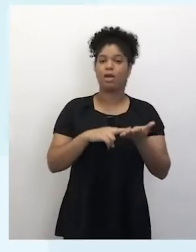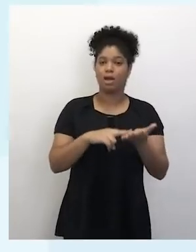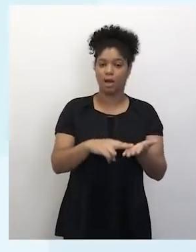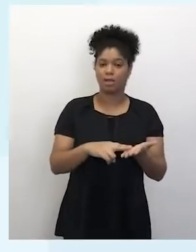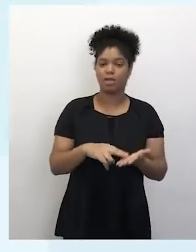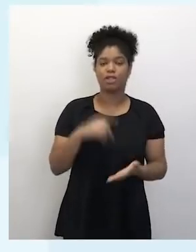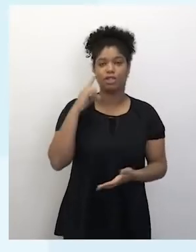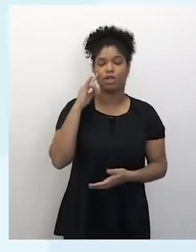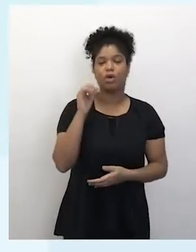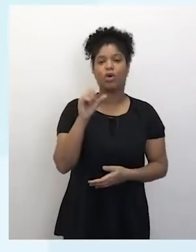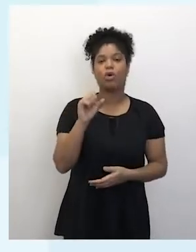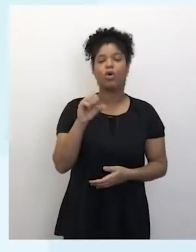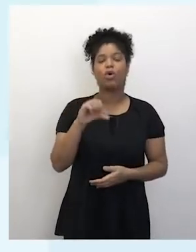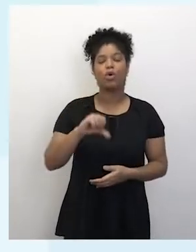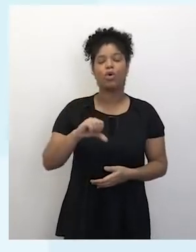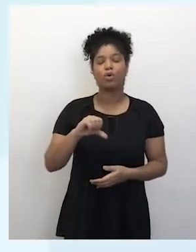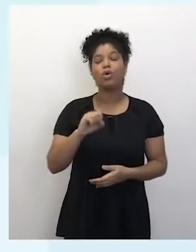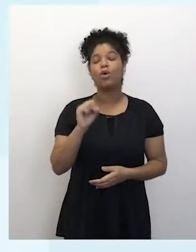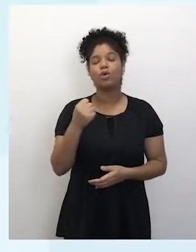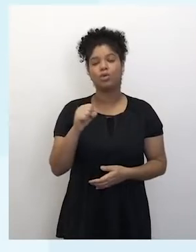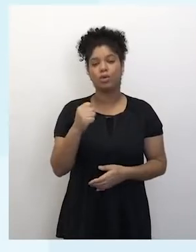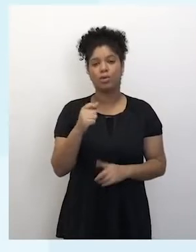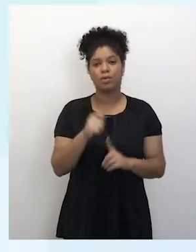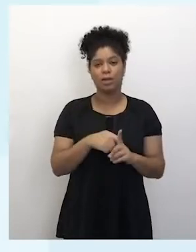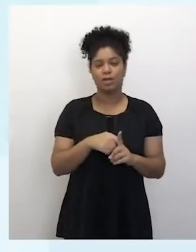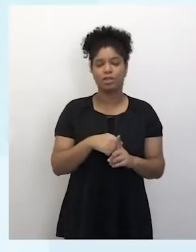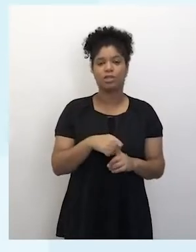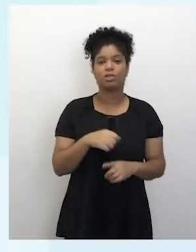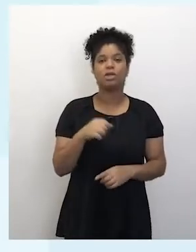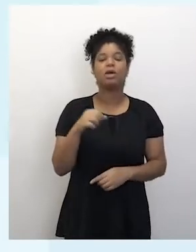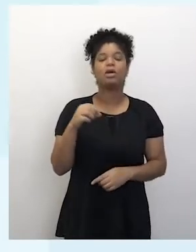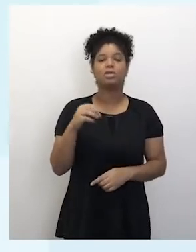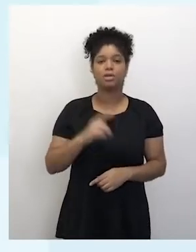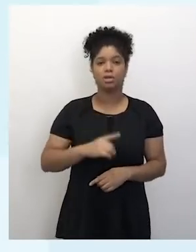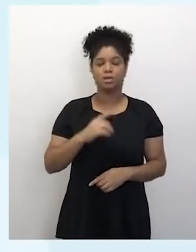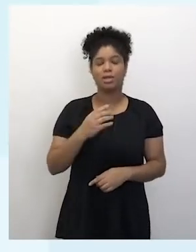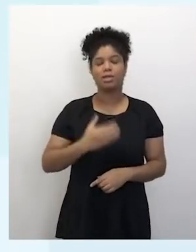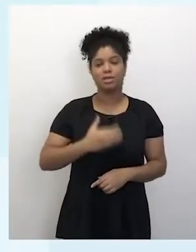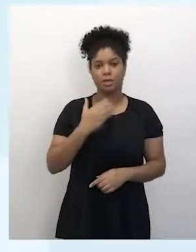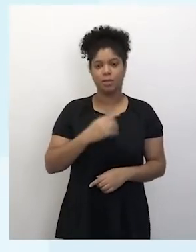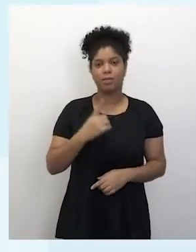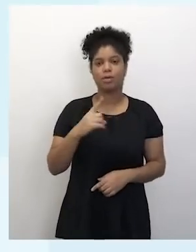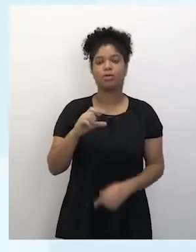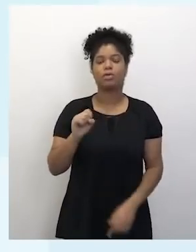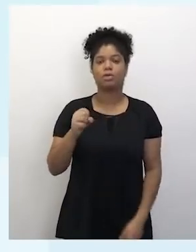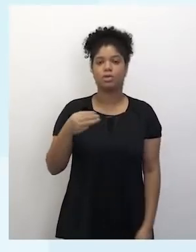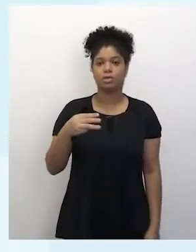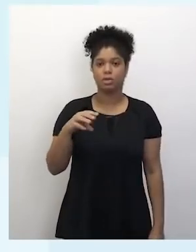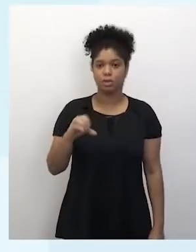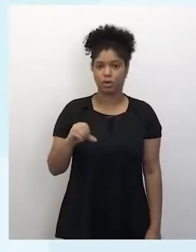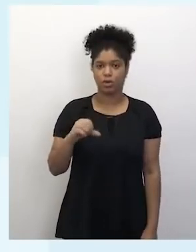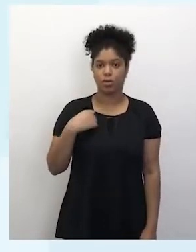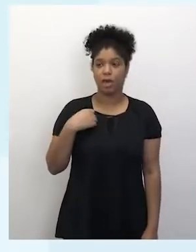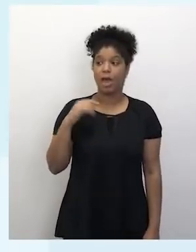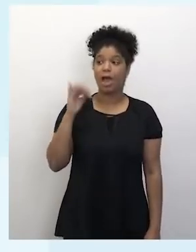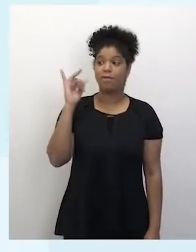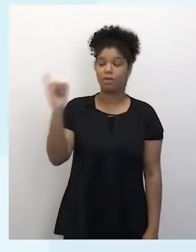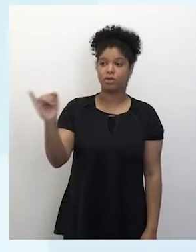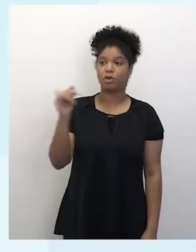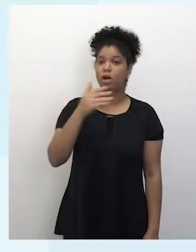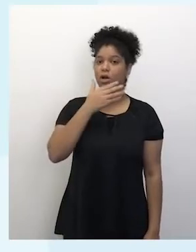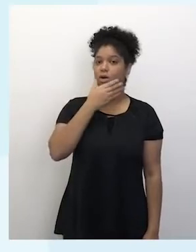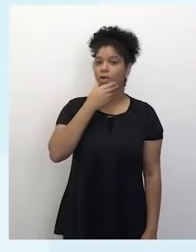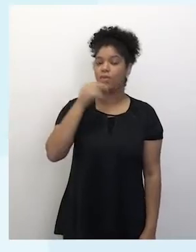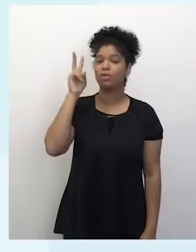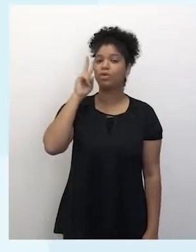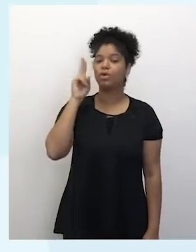de 1839, ao historiador brasileiro. Ele estava em Paris, né? E ele mandou aí uma carta, né, para o historiador